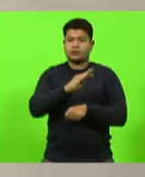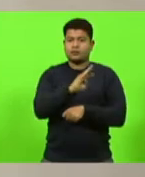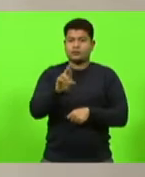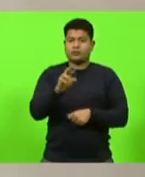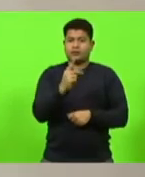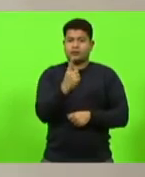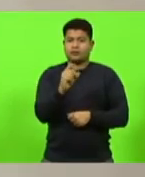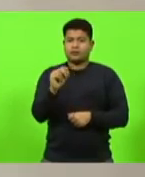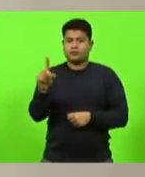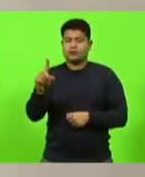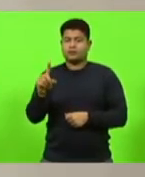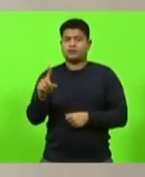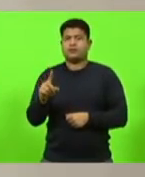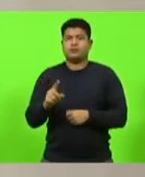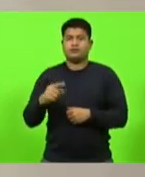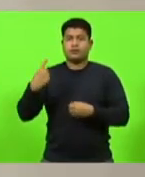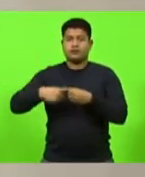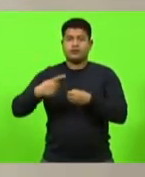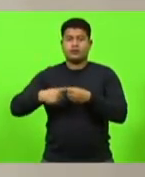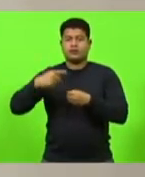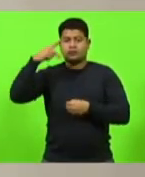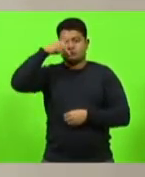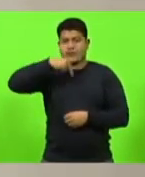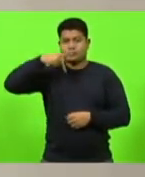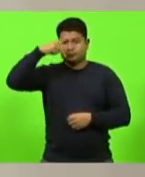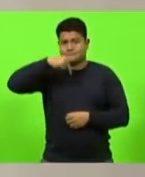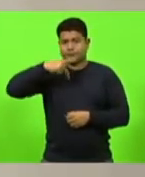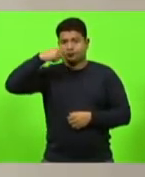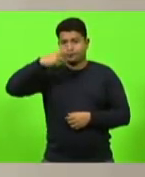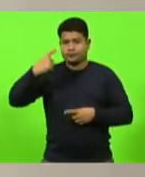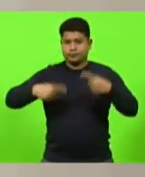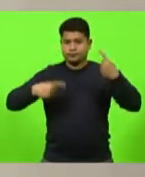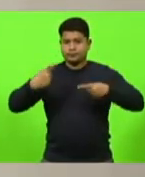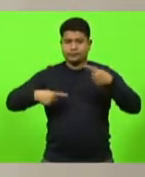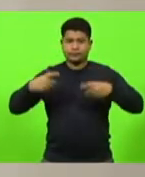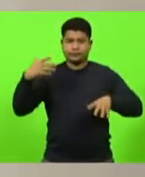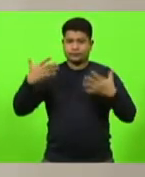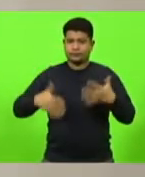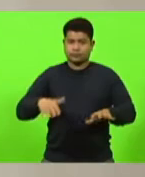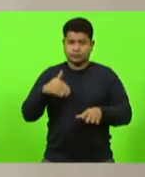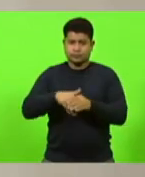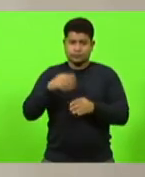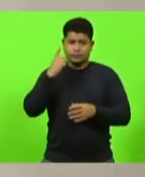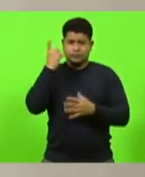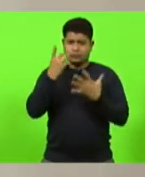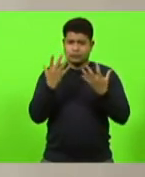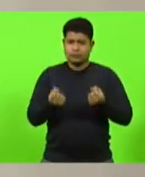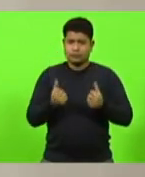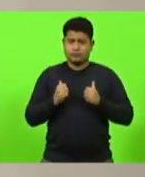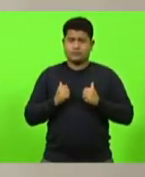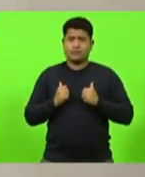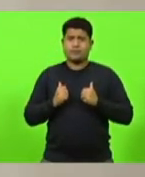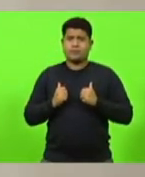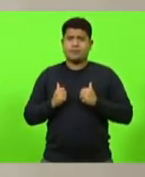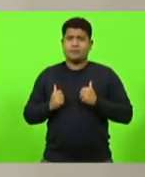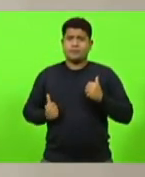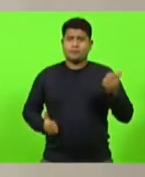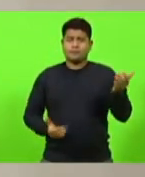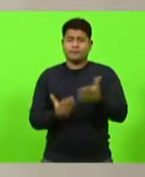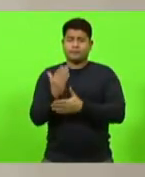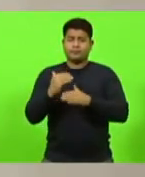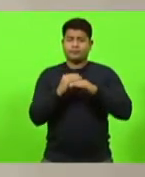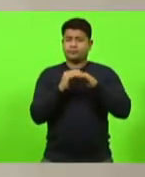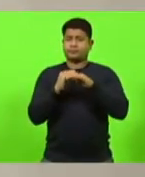dos Cavalos, município de Palhoça. Em discussão, não havendo quem queira discutir, em votação. Deputados que aprovam, permaneçam como se encontram. Aprovado